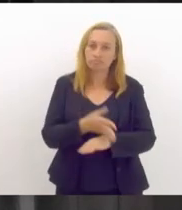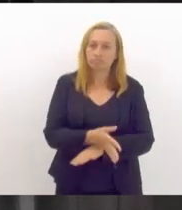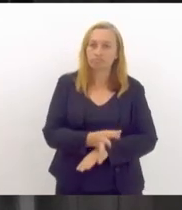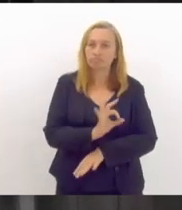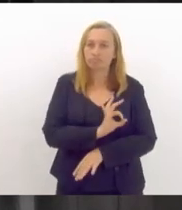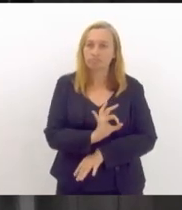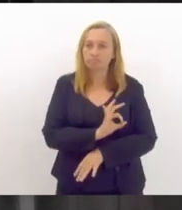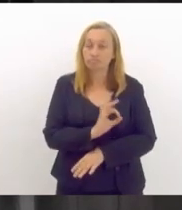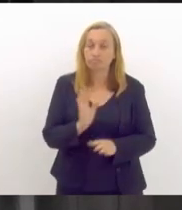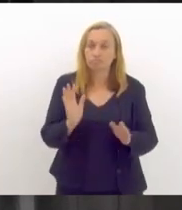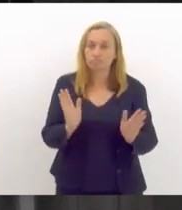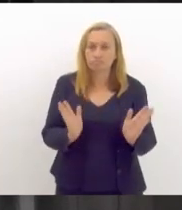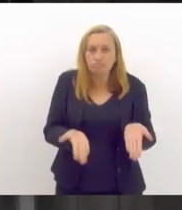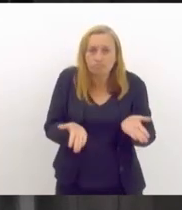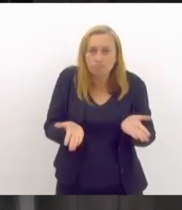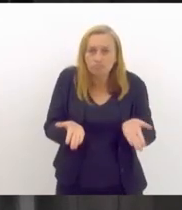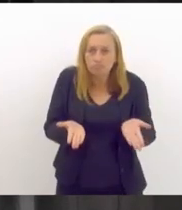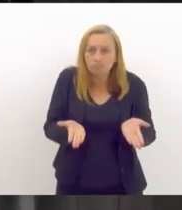agora